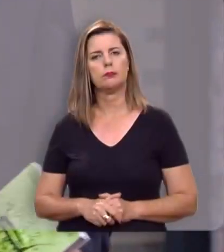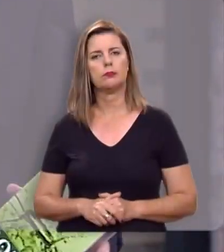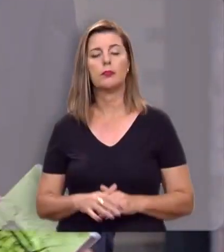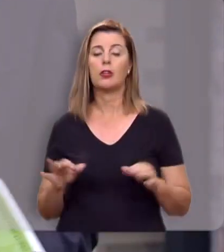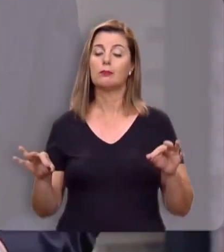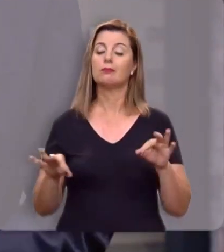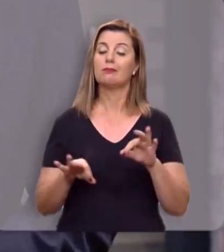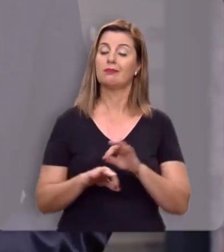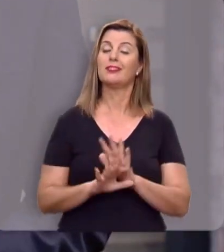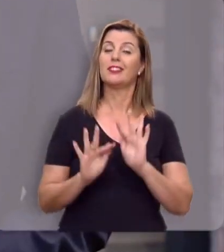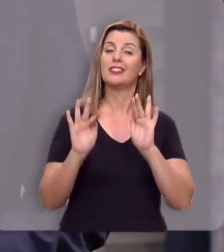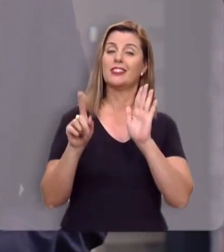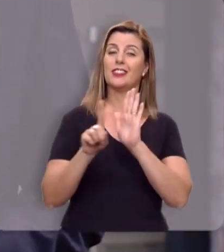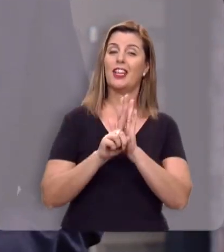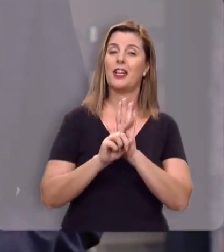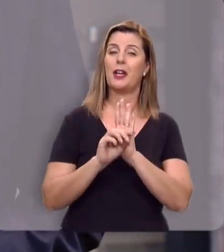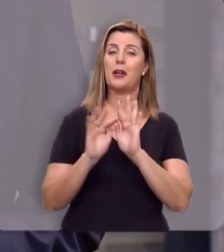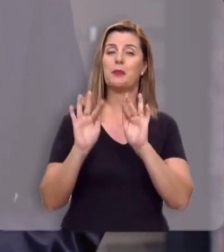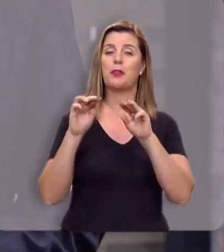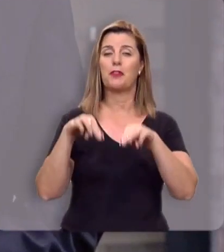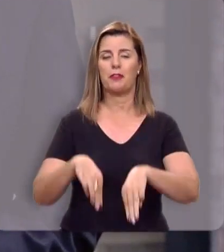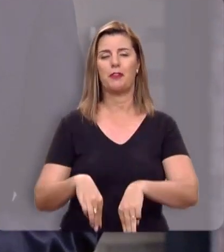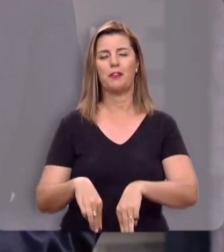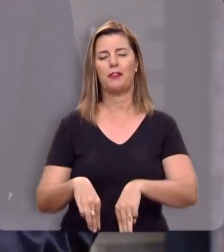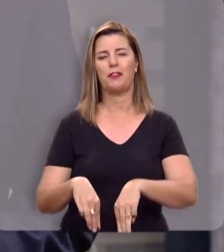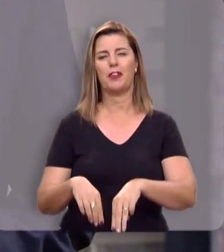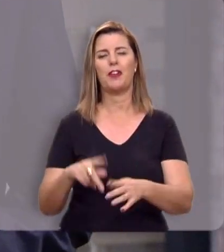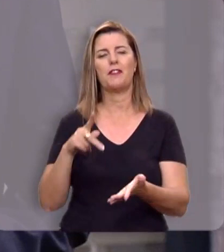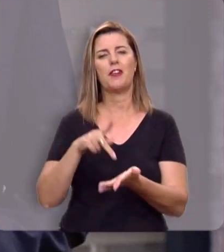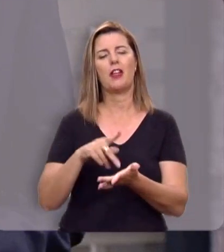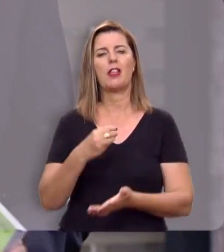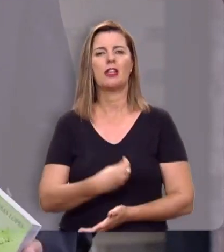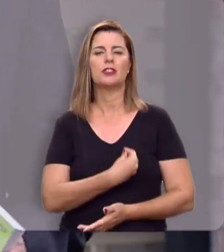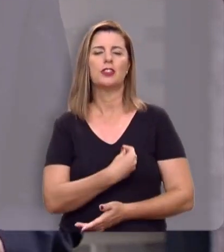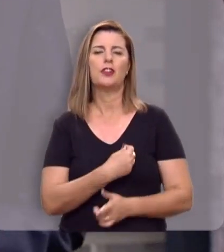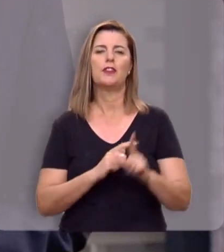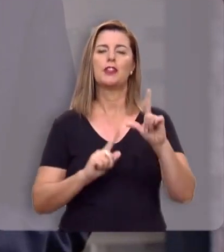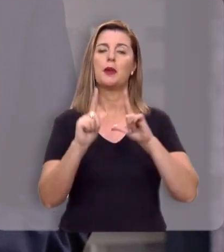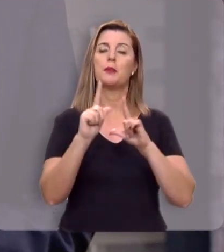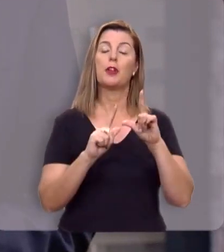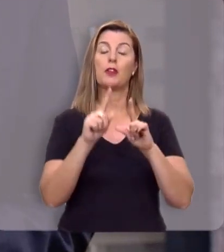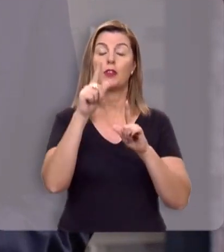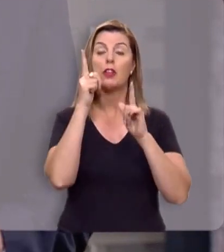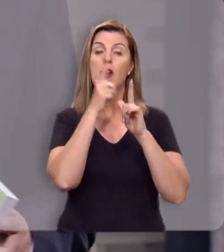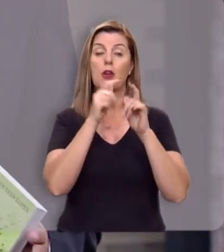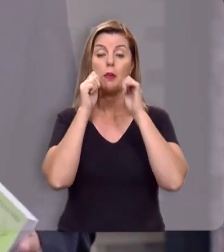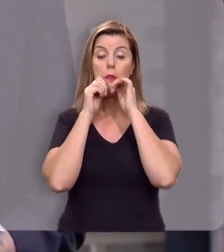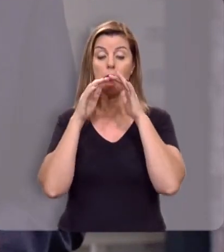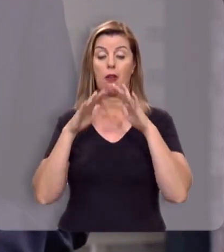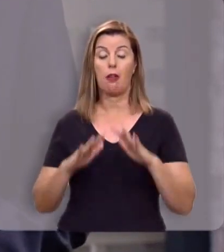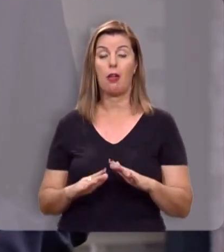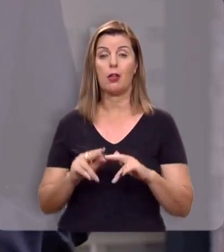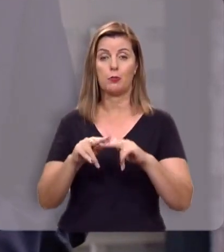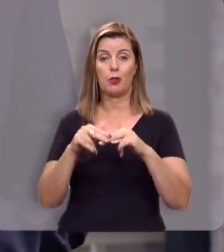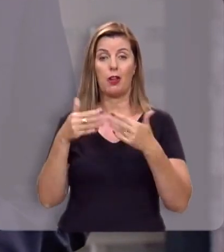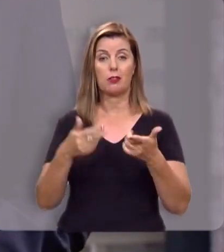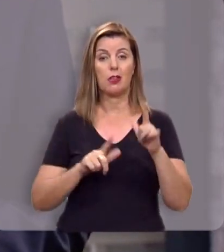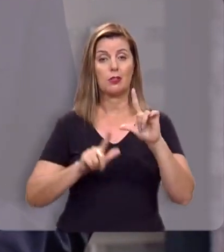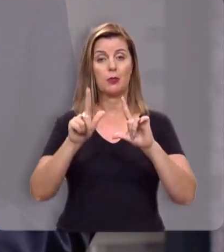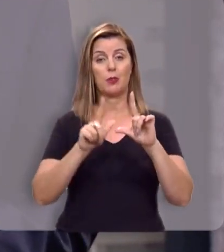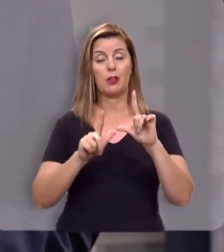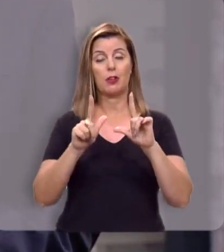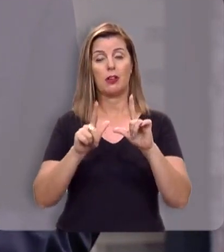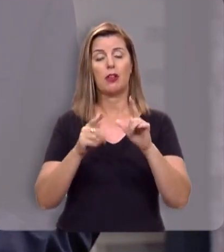E nós chegamos ao final de mais um programa Verdade e Vida. Se você foi abençoado por esse programa,